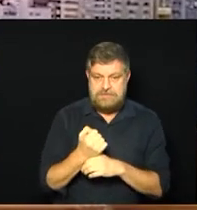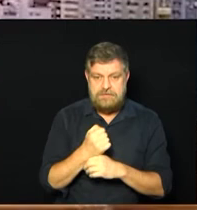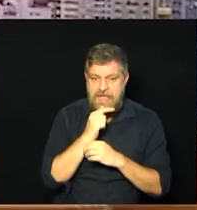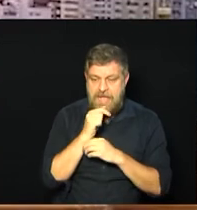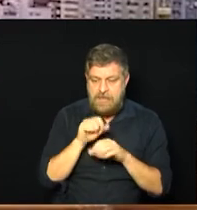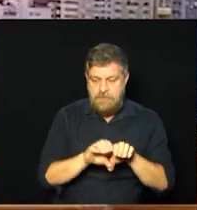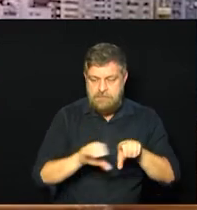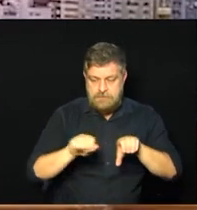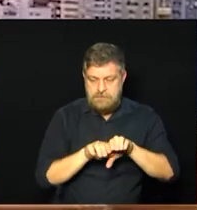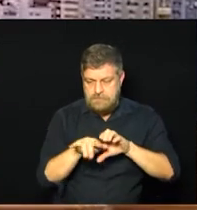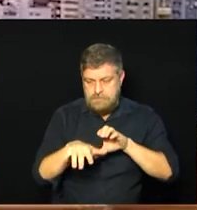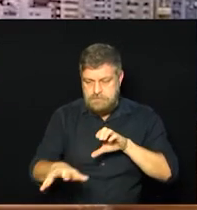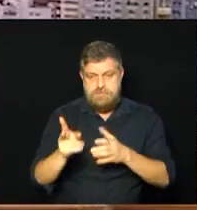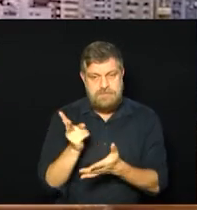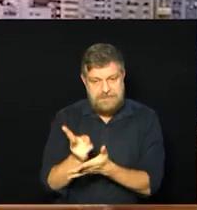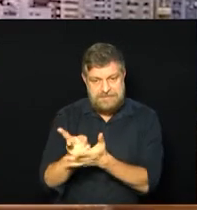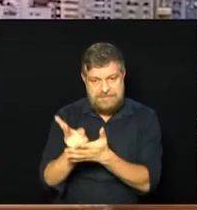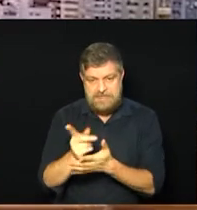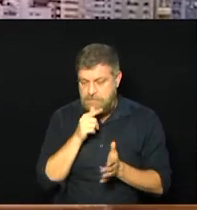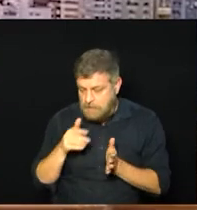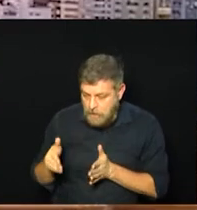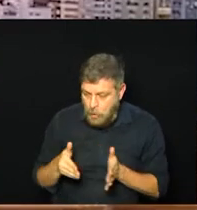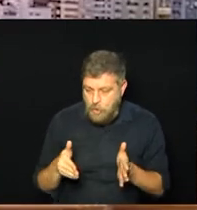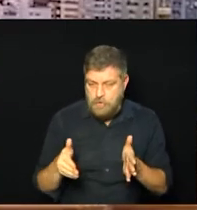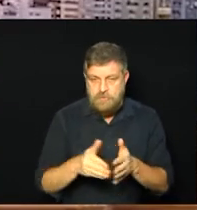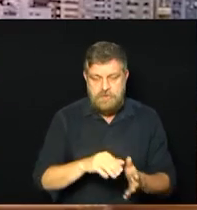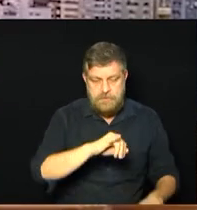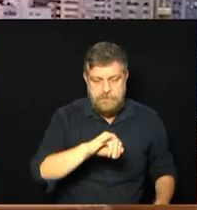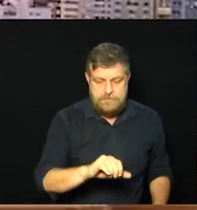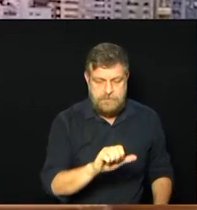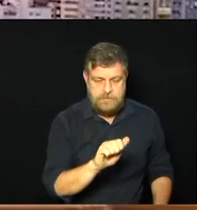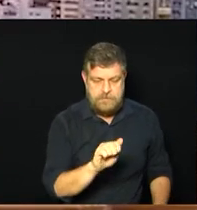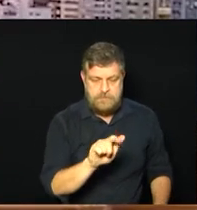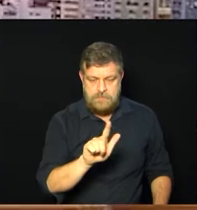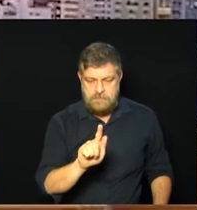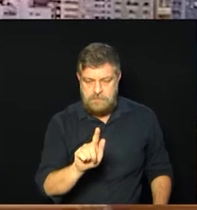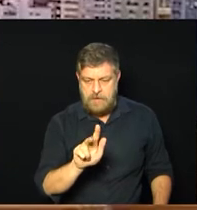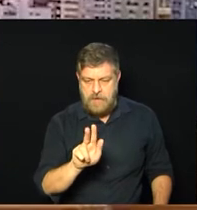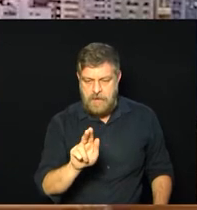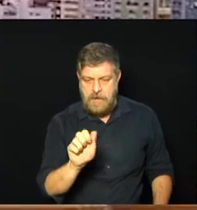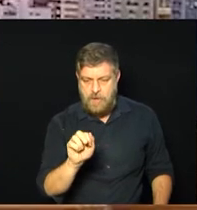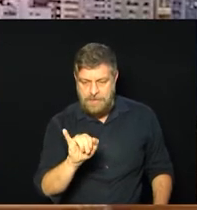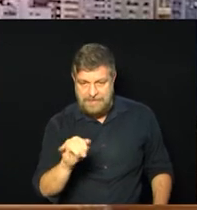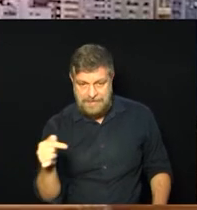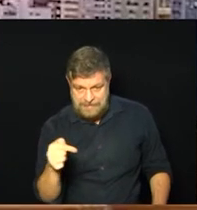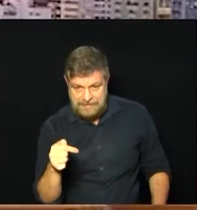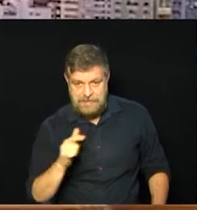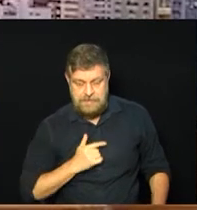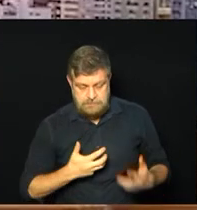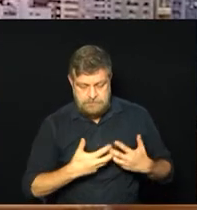uma vazão constante no Rio Jaguari. E com essa possibilidade de garantir a vazão no Rio